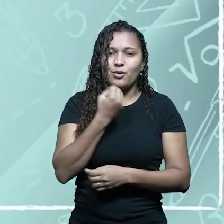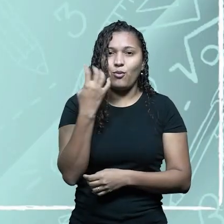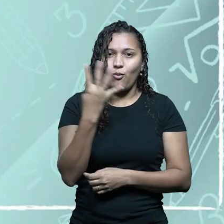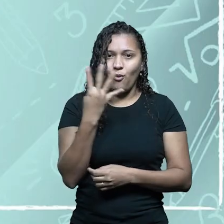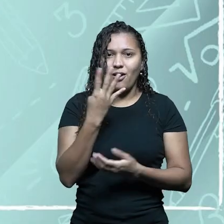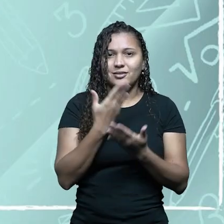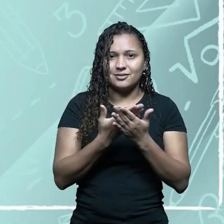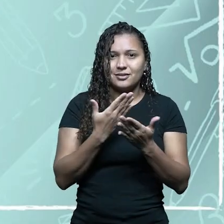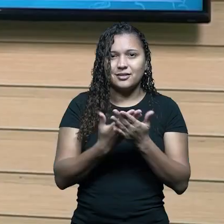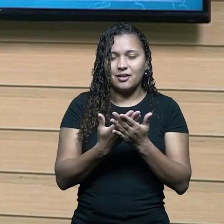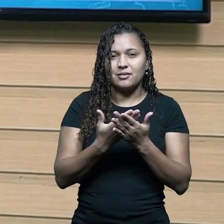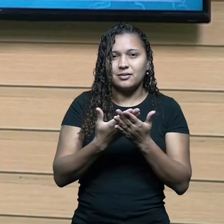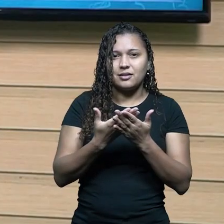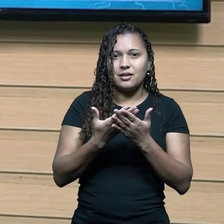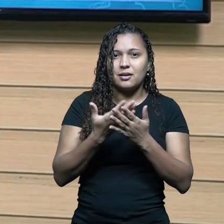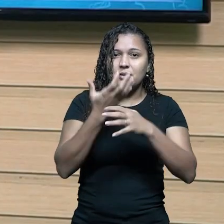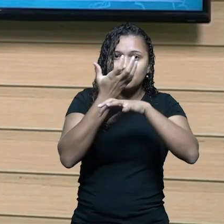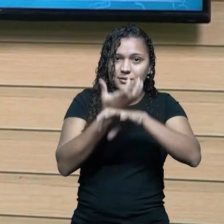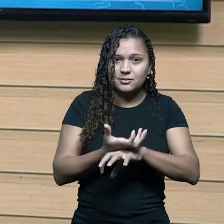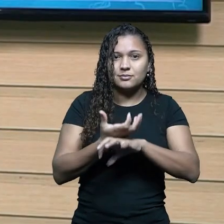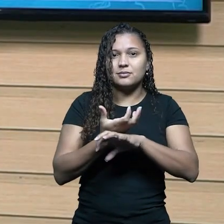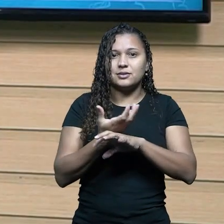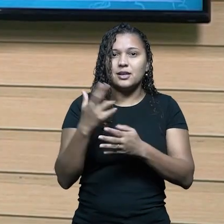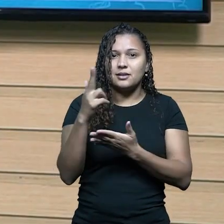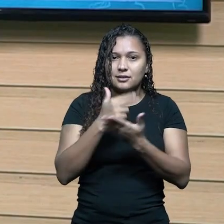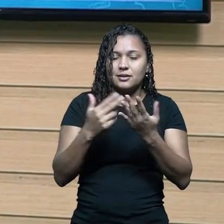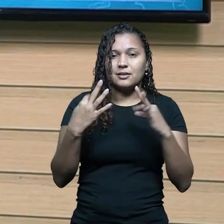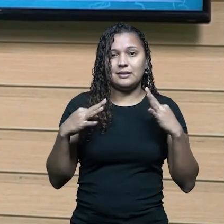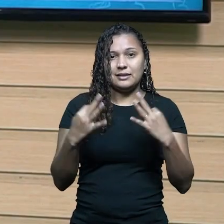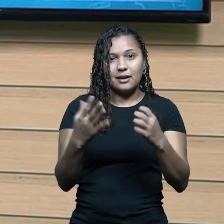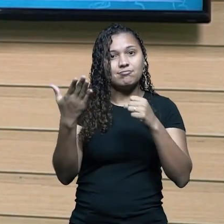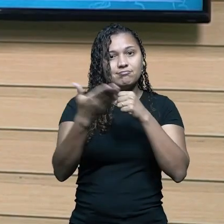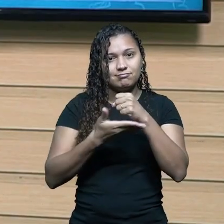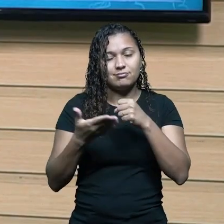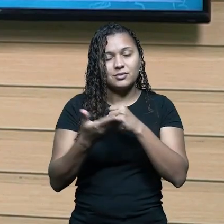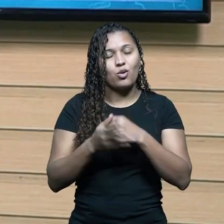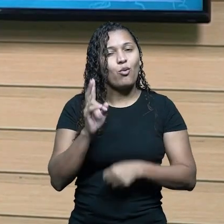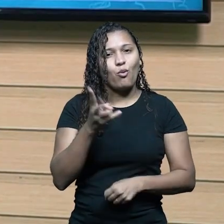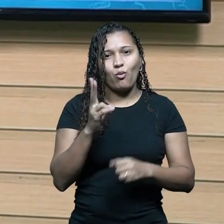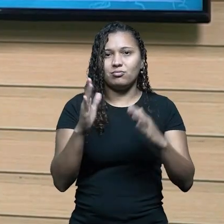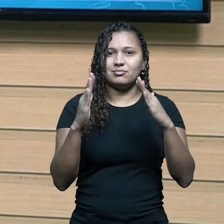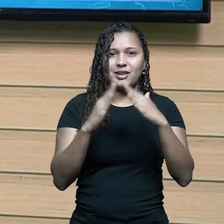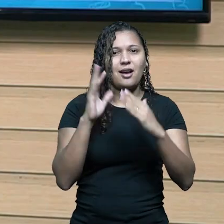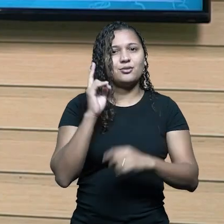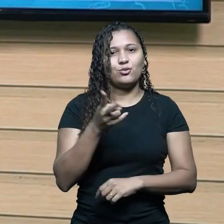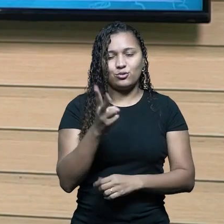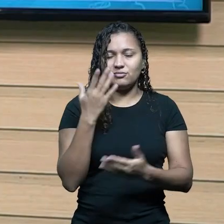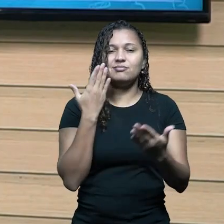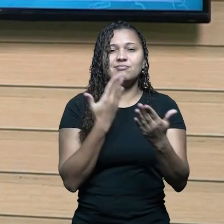gente encerra a nossa quarta aula e a disciplina de desenho técnico básico. Tá?